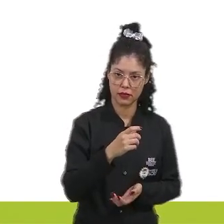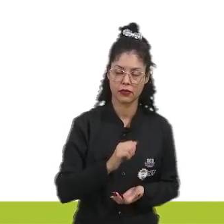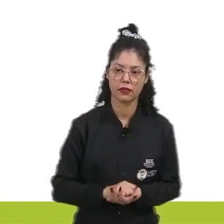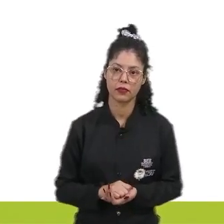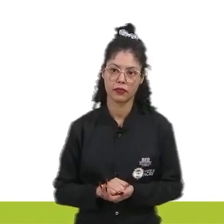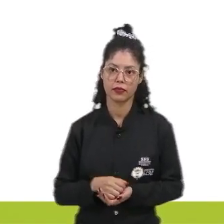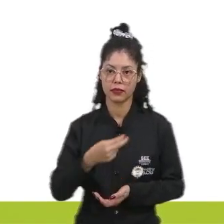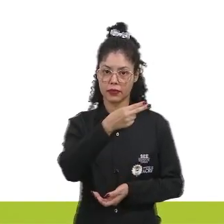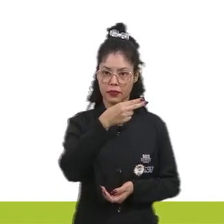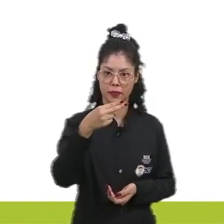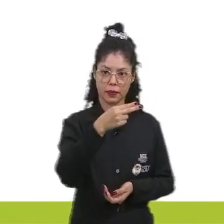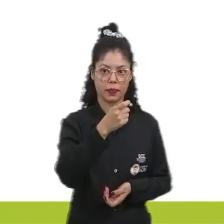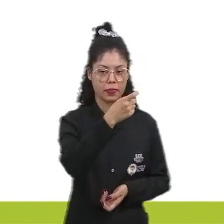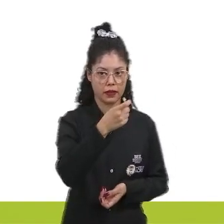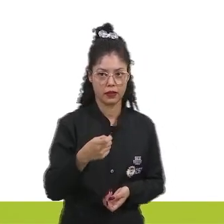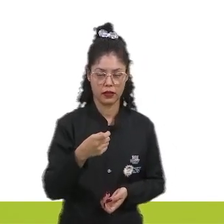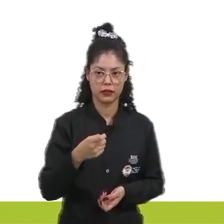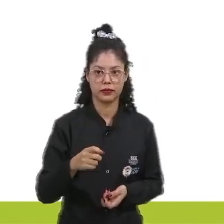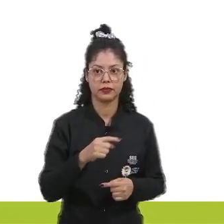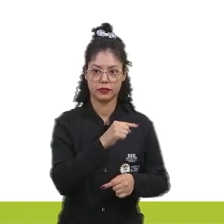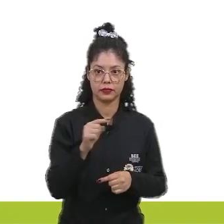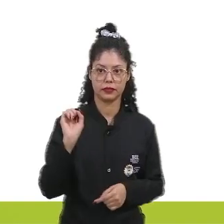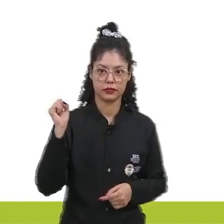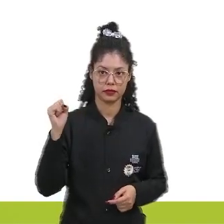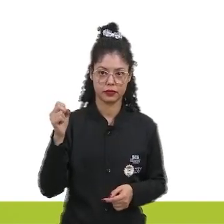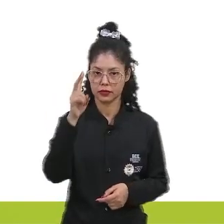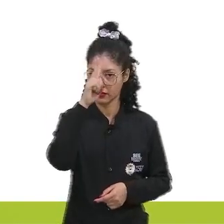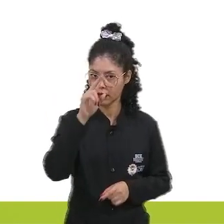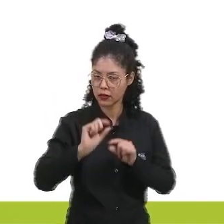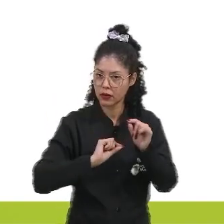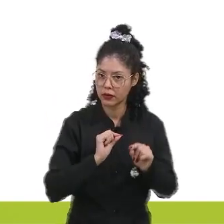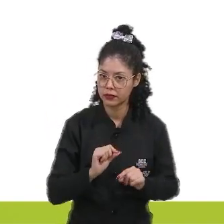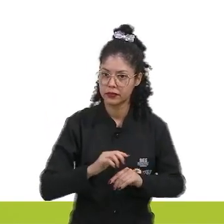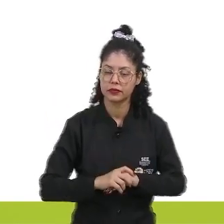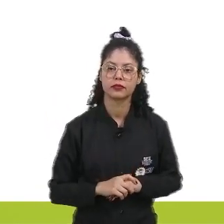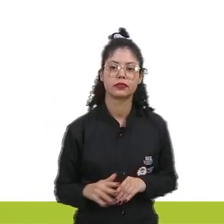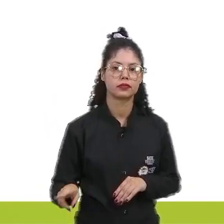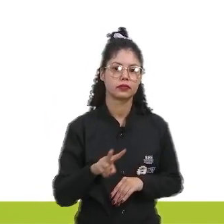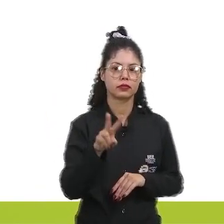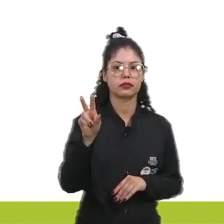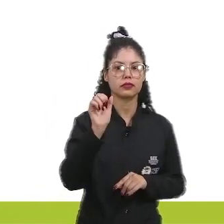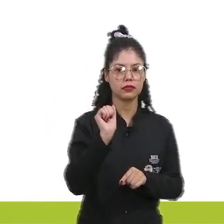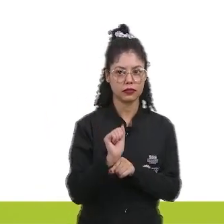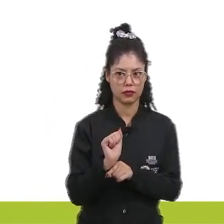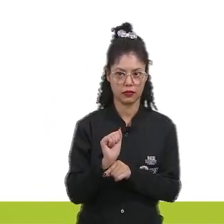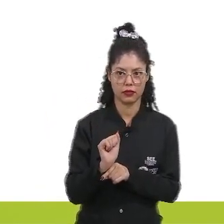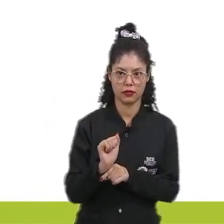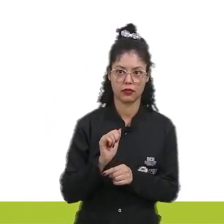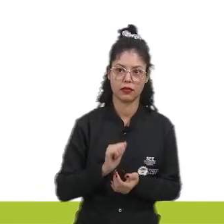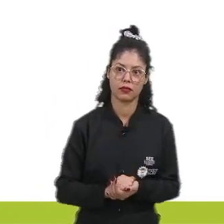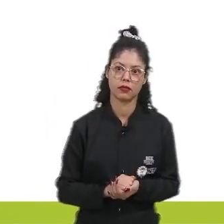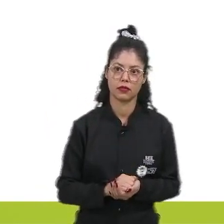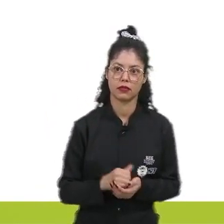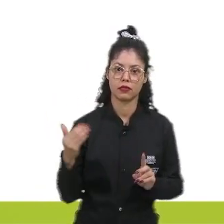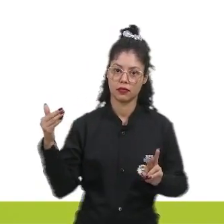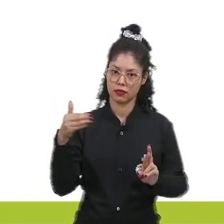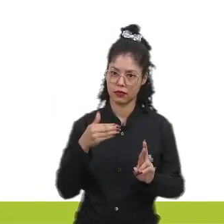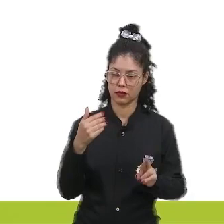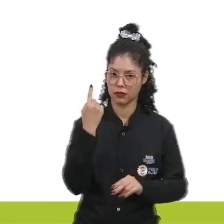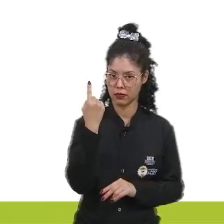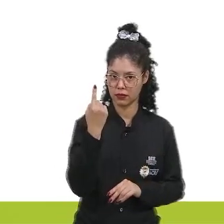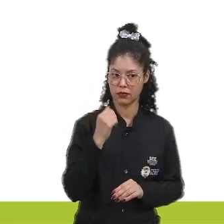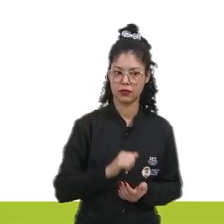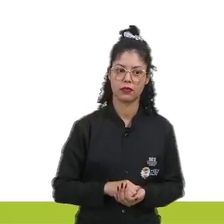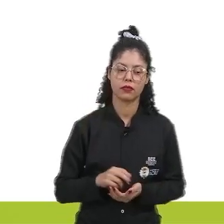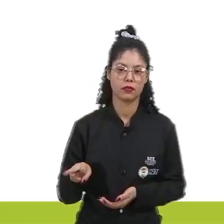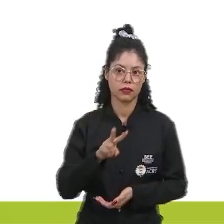x igual a x menos 8 e lembrar que os valores de a nessa função representa 1